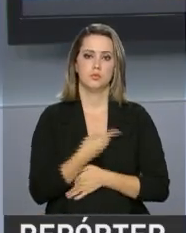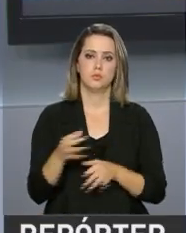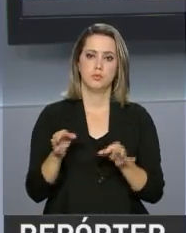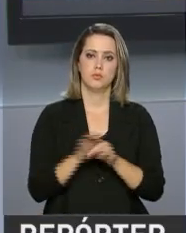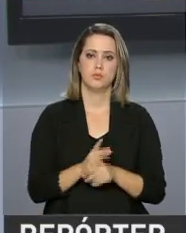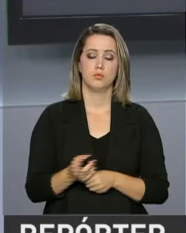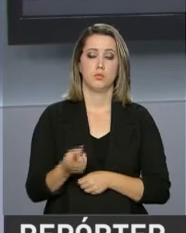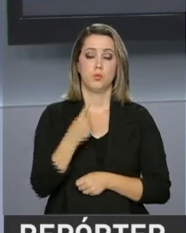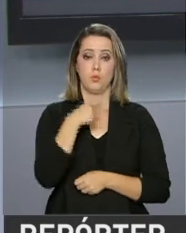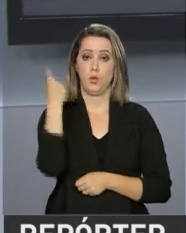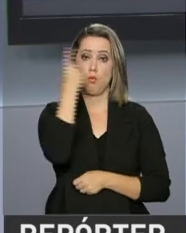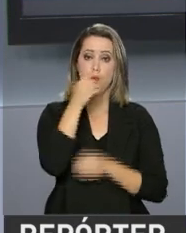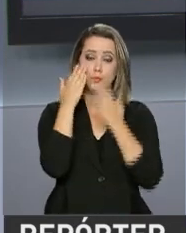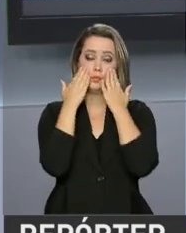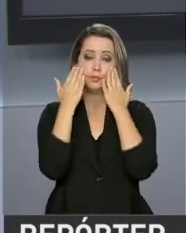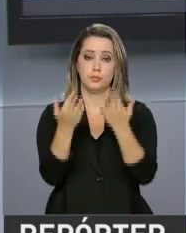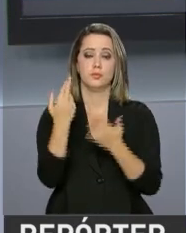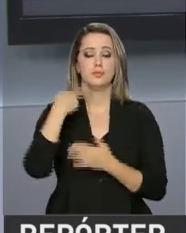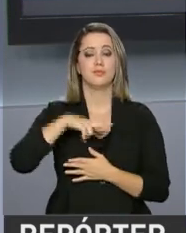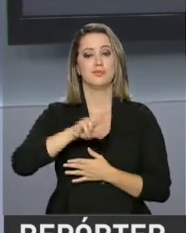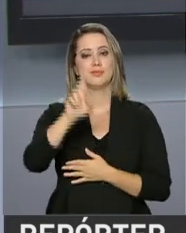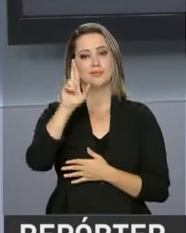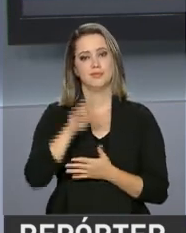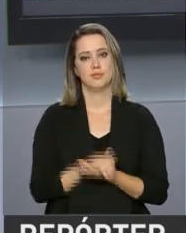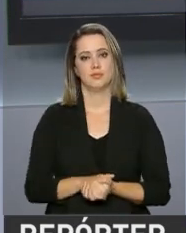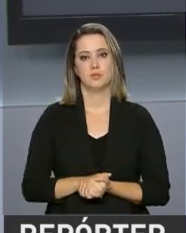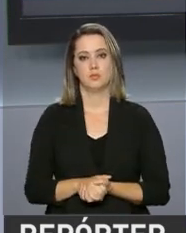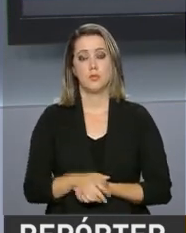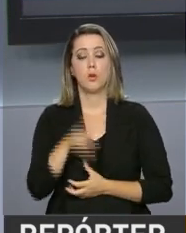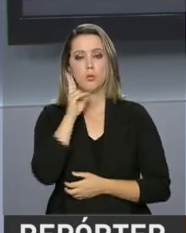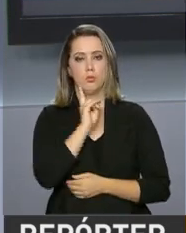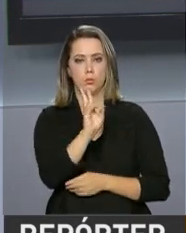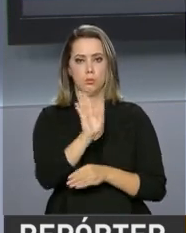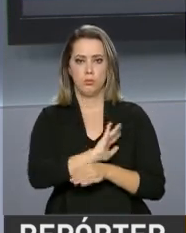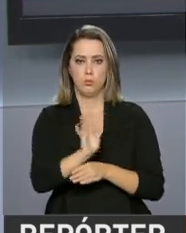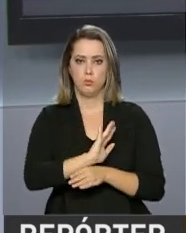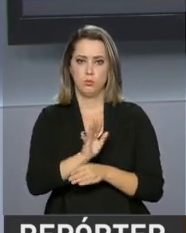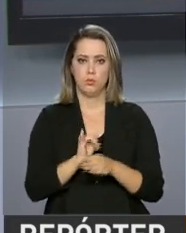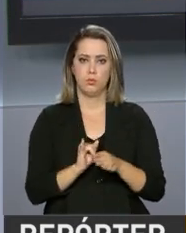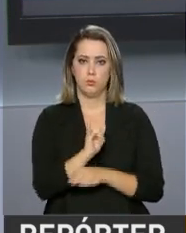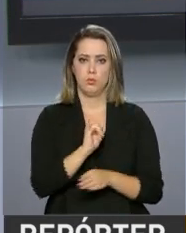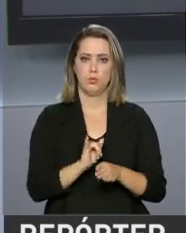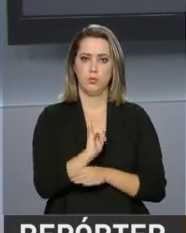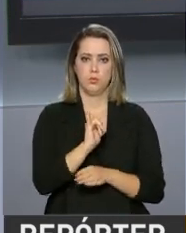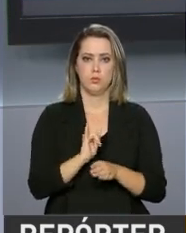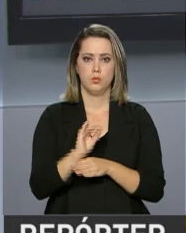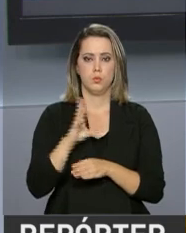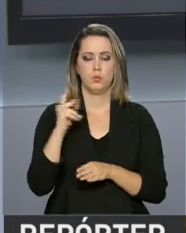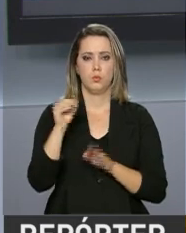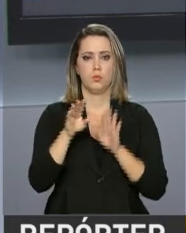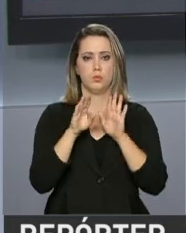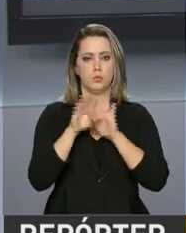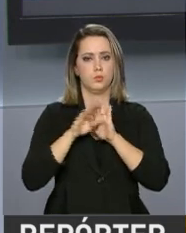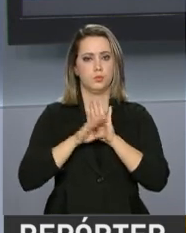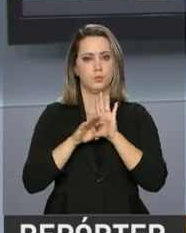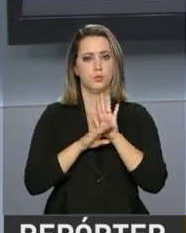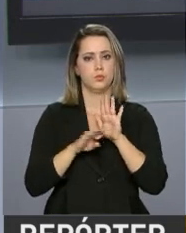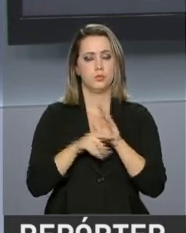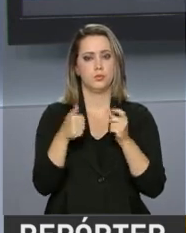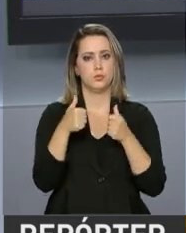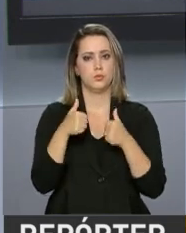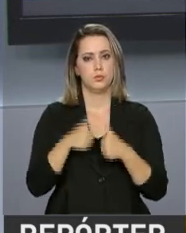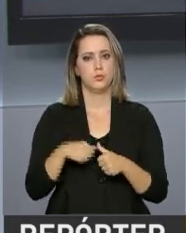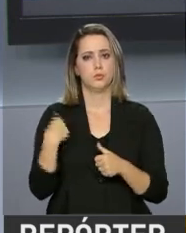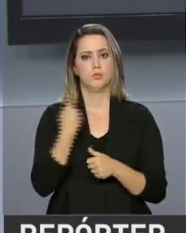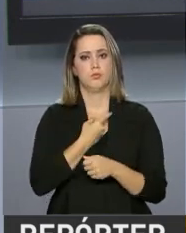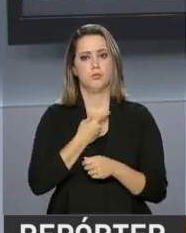voltaremos em uma hora em mais uma edição do repórter nbr você pode rever as reportagens no youtube toda a programação também